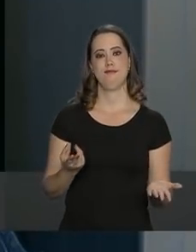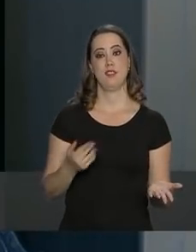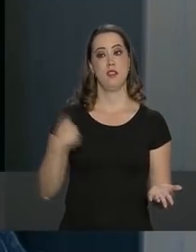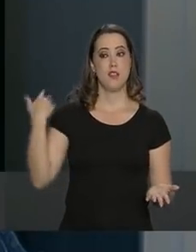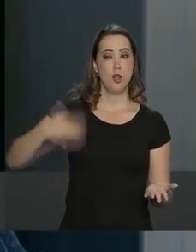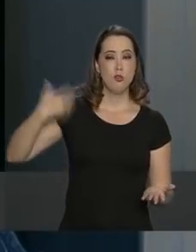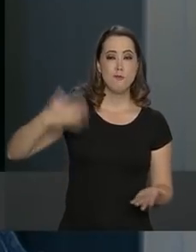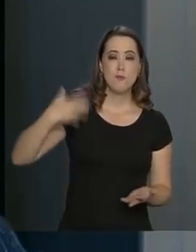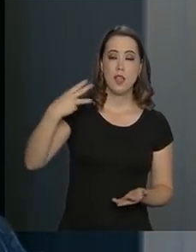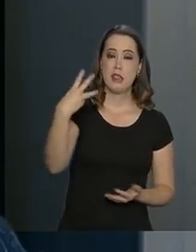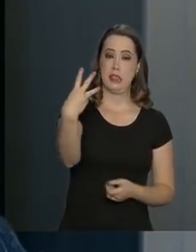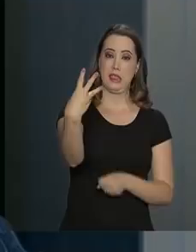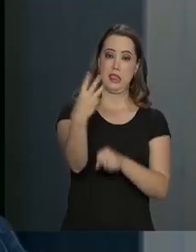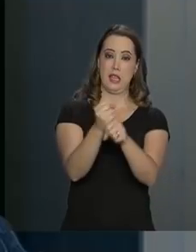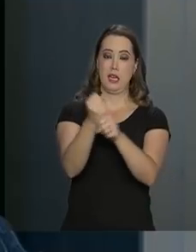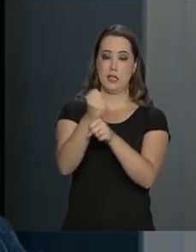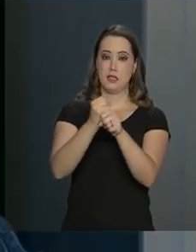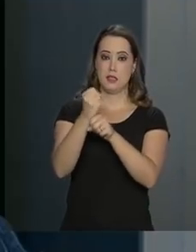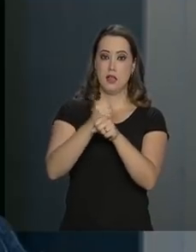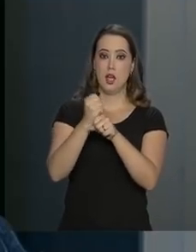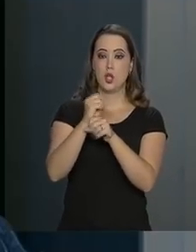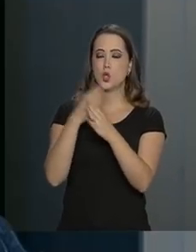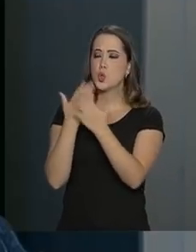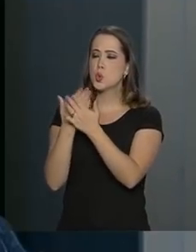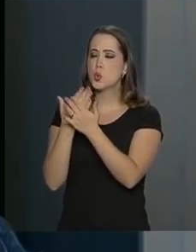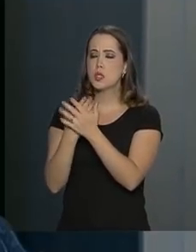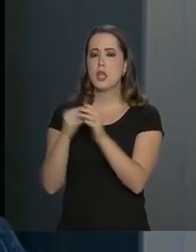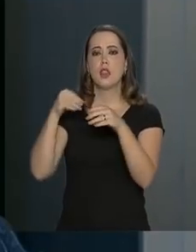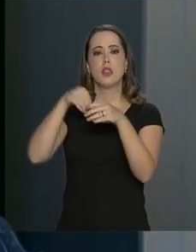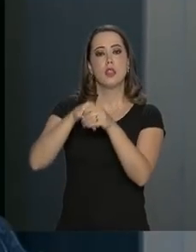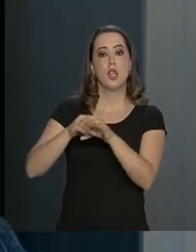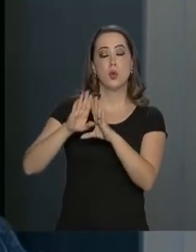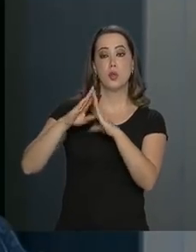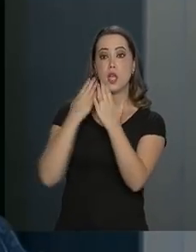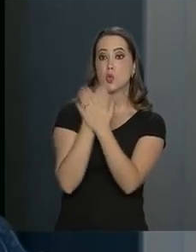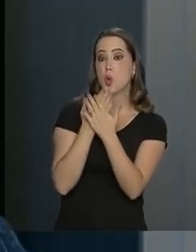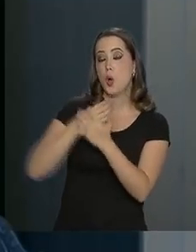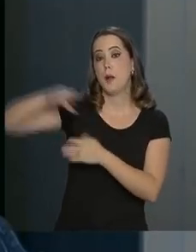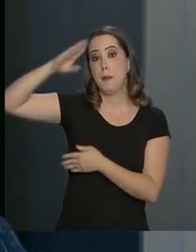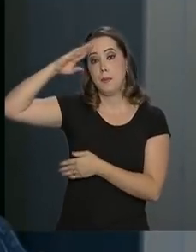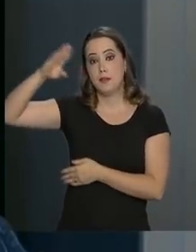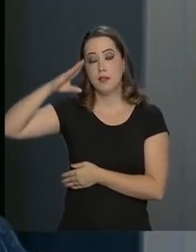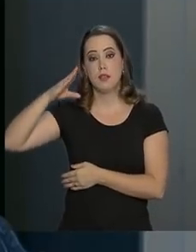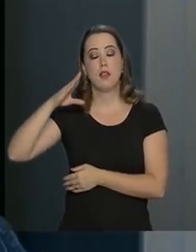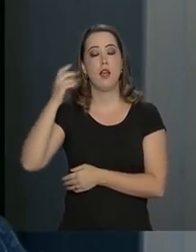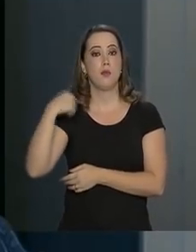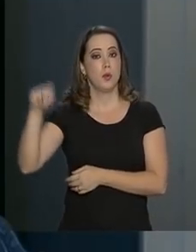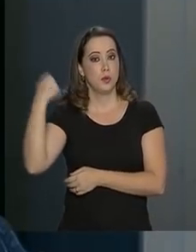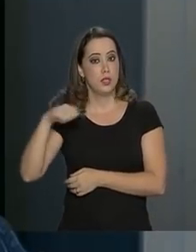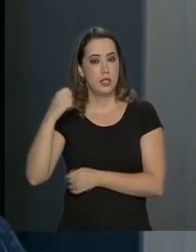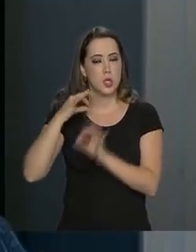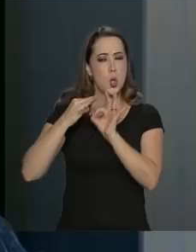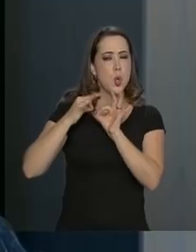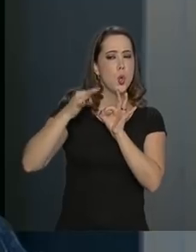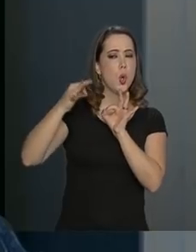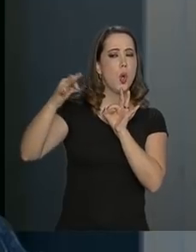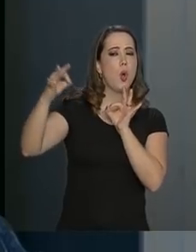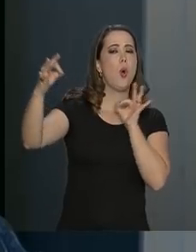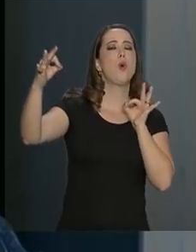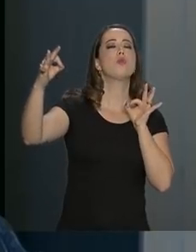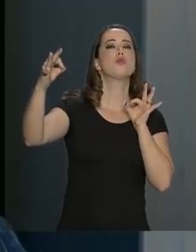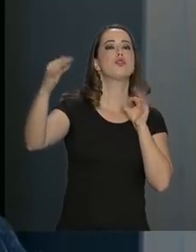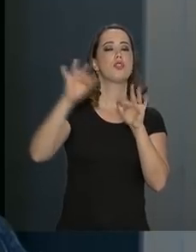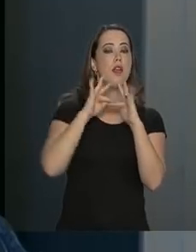ao longo dos 3 anos que eu fui interno no Colégio Militar de Porto Alegre os 4 anos da Academia Militar distante da minha família